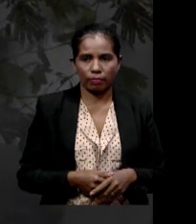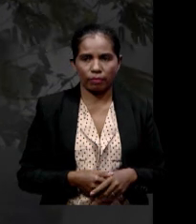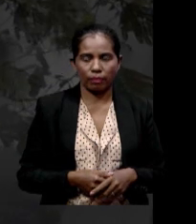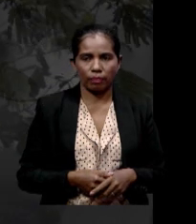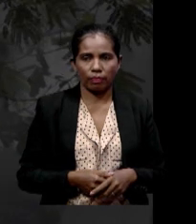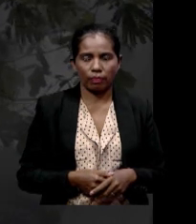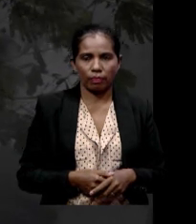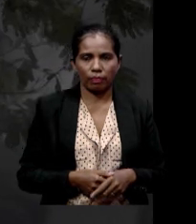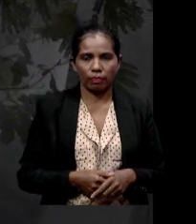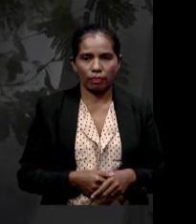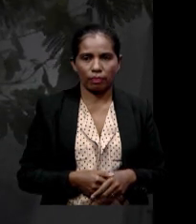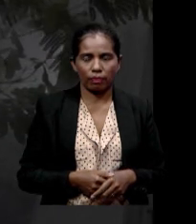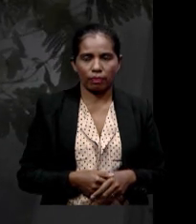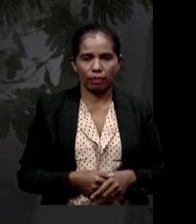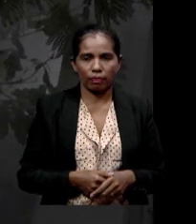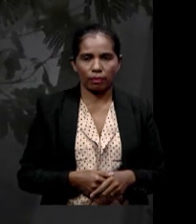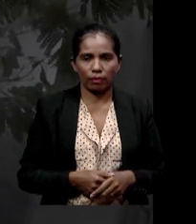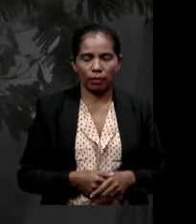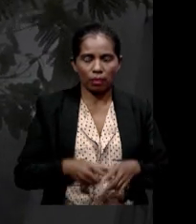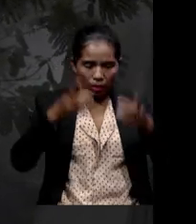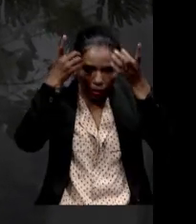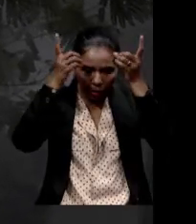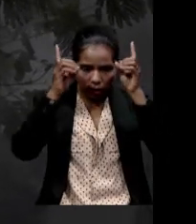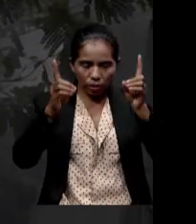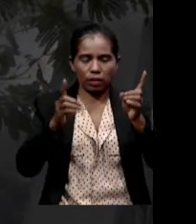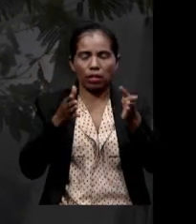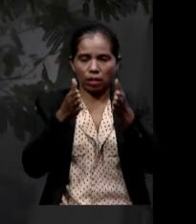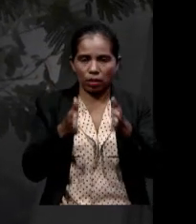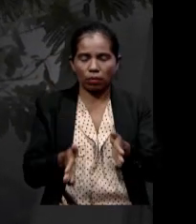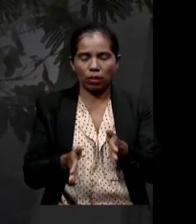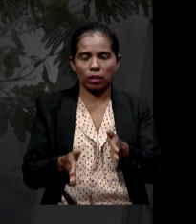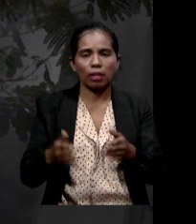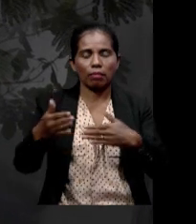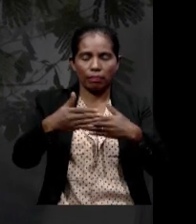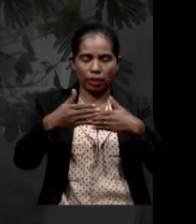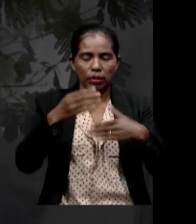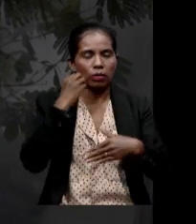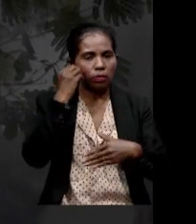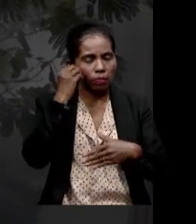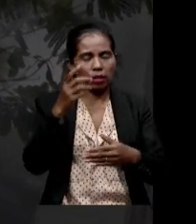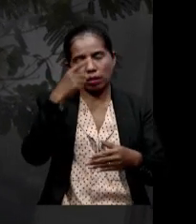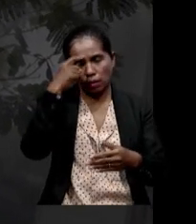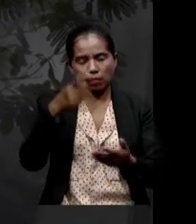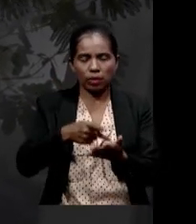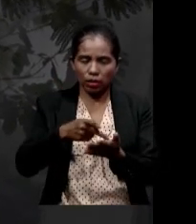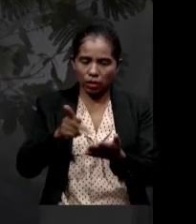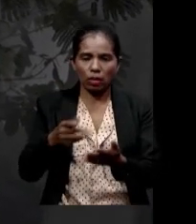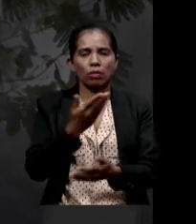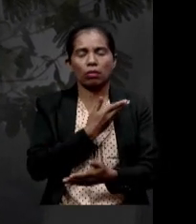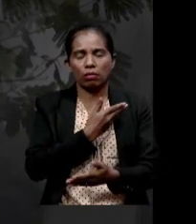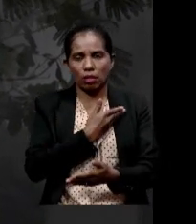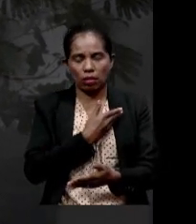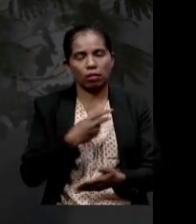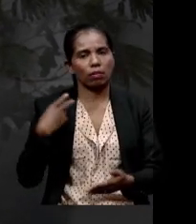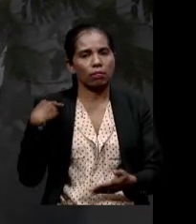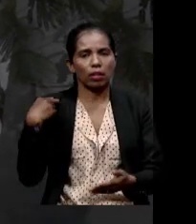Tamba, sampai, sampai, balu, be, de Síria, a coi ia, uma oi. Tamba, se ele caro, um antane. Tamba, que vit lá, tô, anta, a